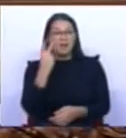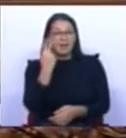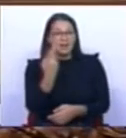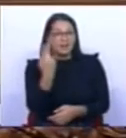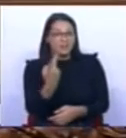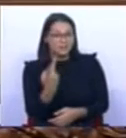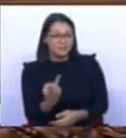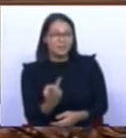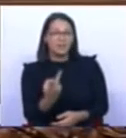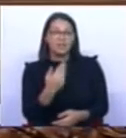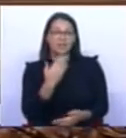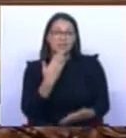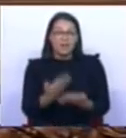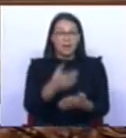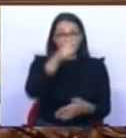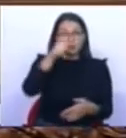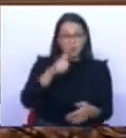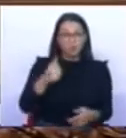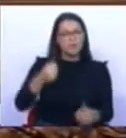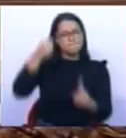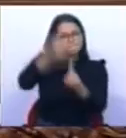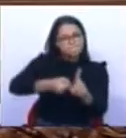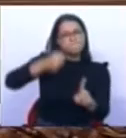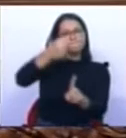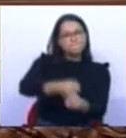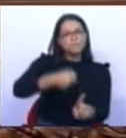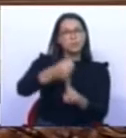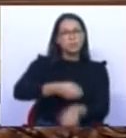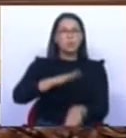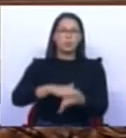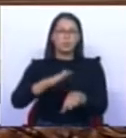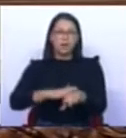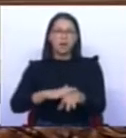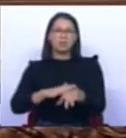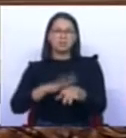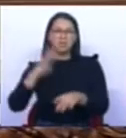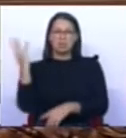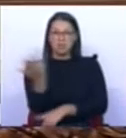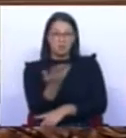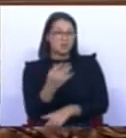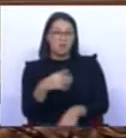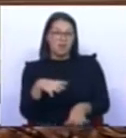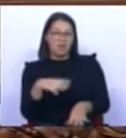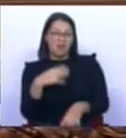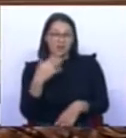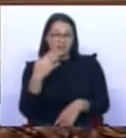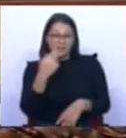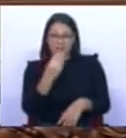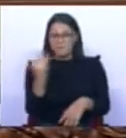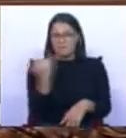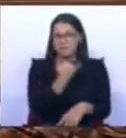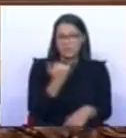dado razão aos ativistas que se mobilizam nas ruas para gritar bem alto que não acreditam nos debates e conclusões que se assumem nos